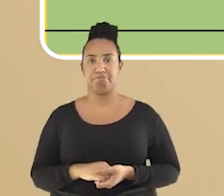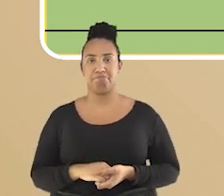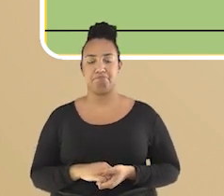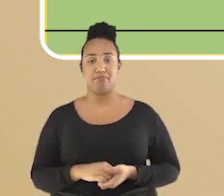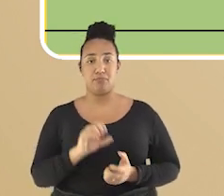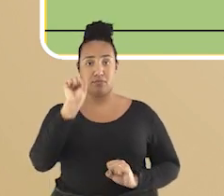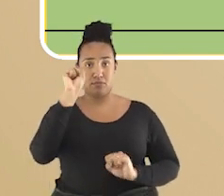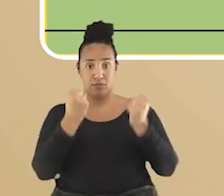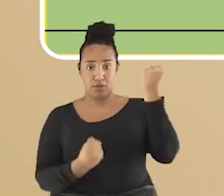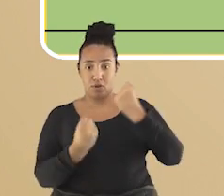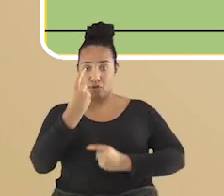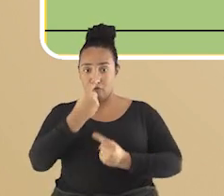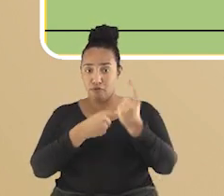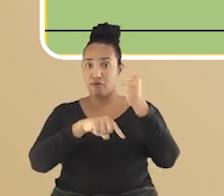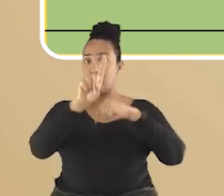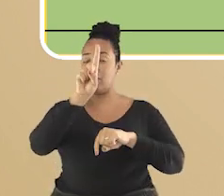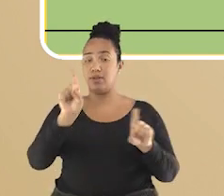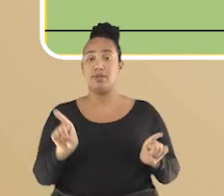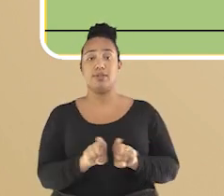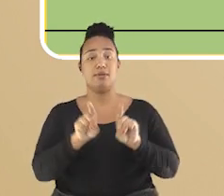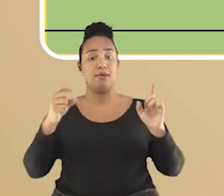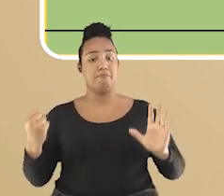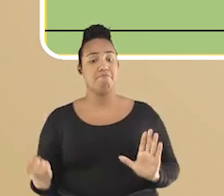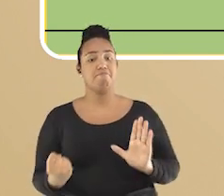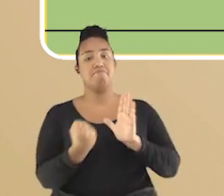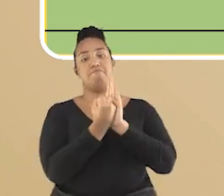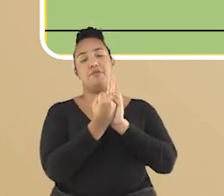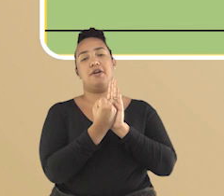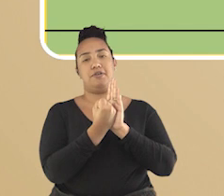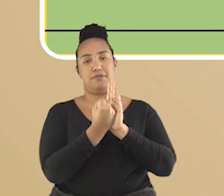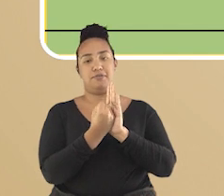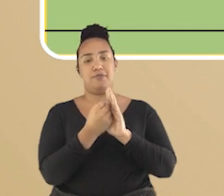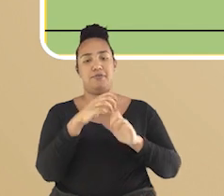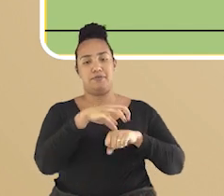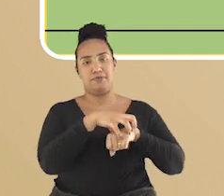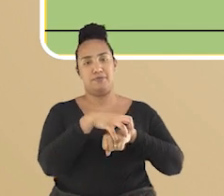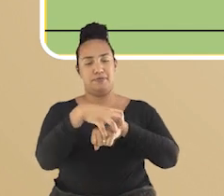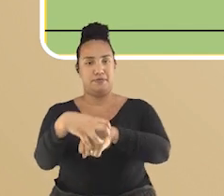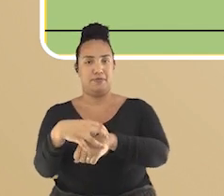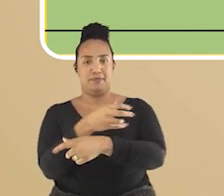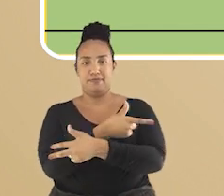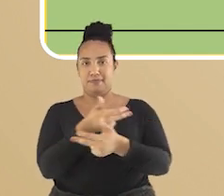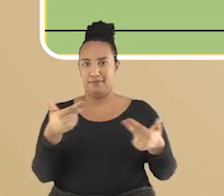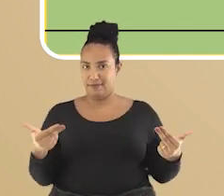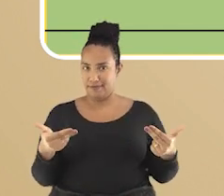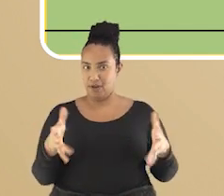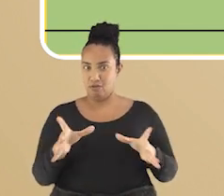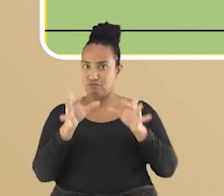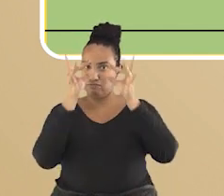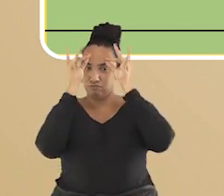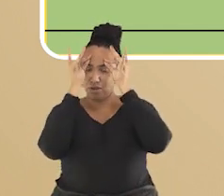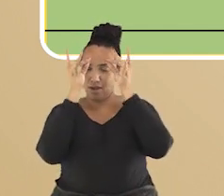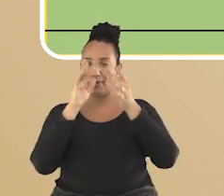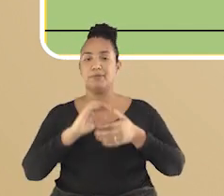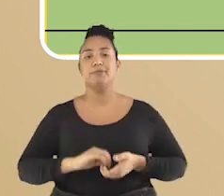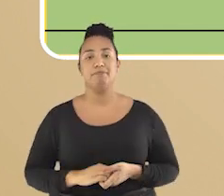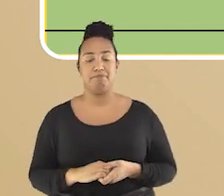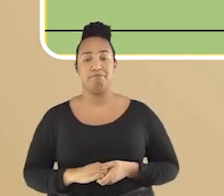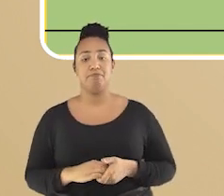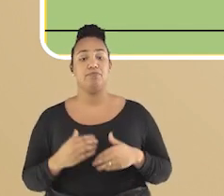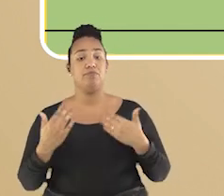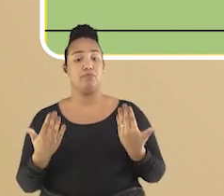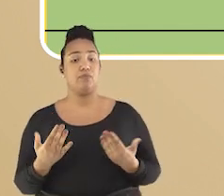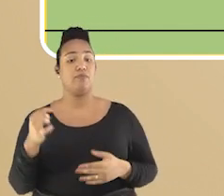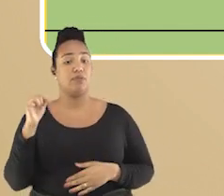revoluções industriais foram um grande marco nas mudanças dos meios de transporte. Gravem isso. Através